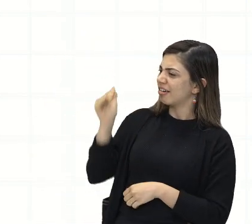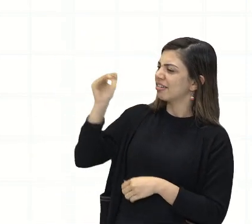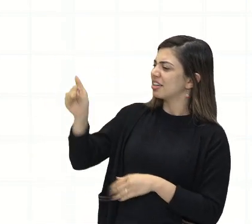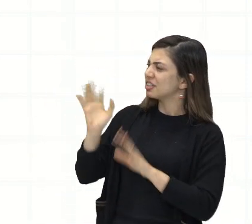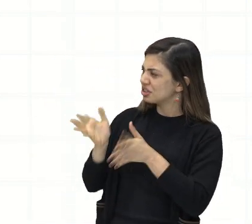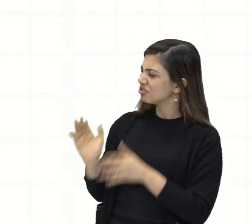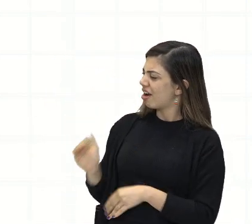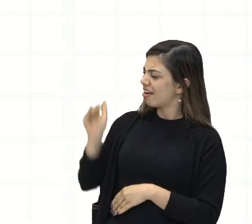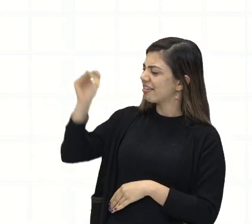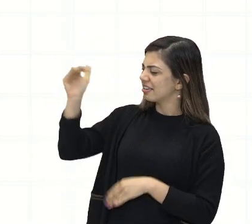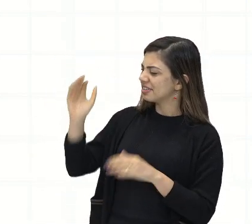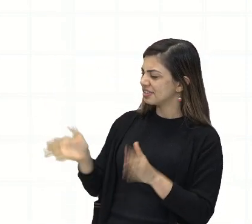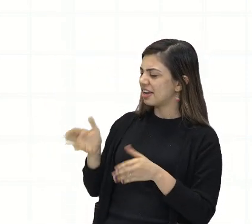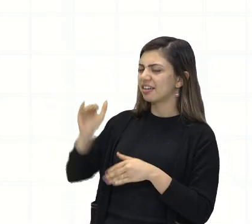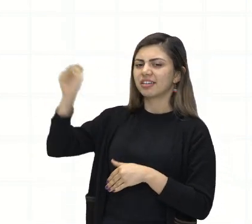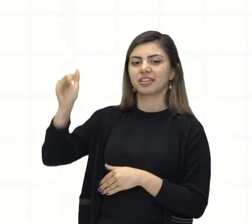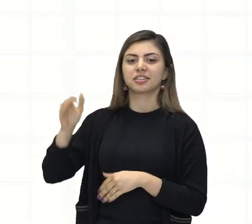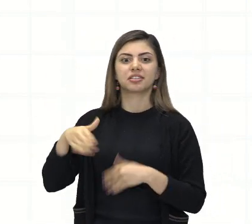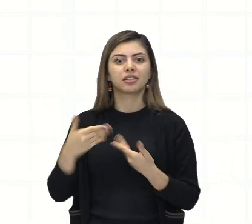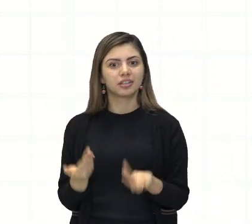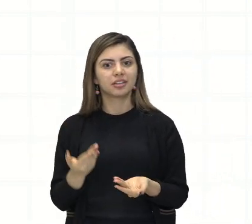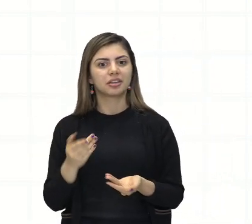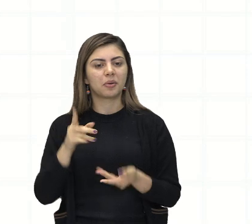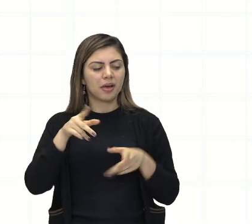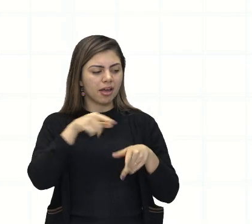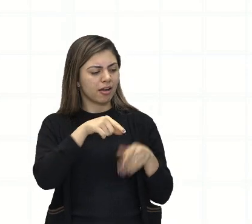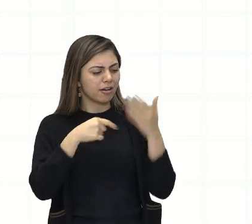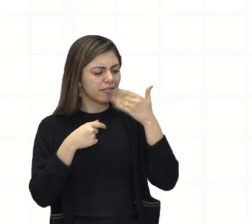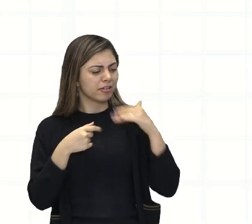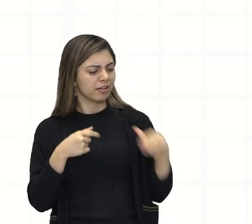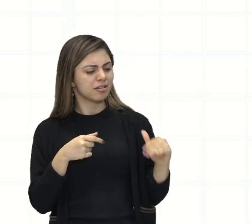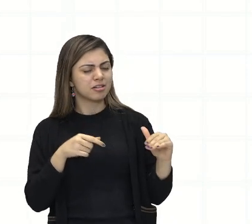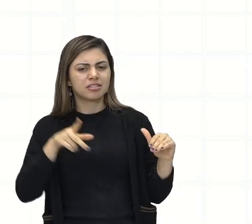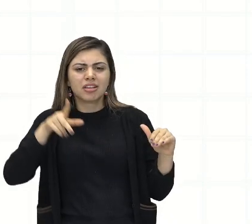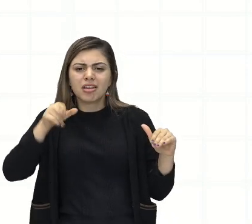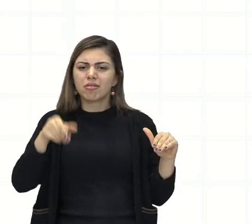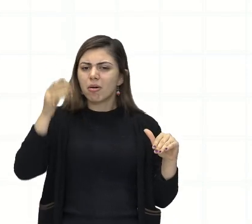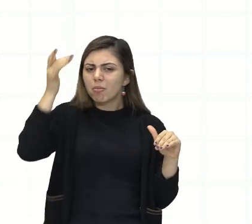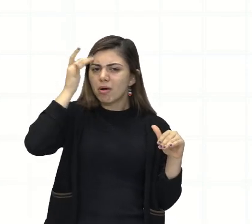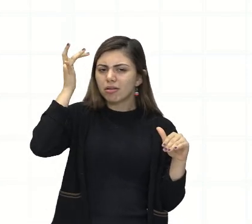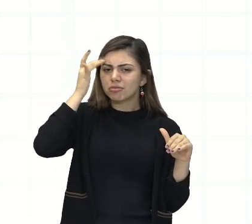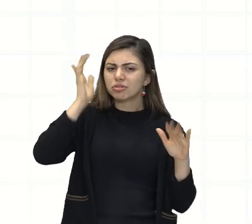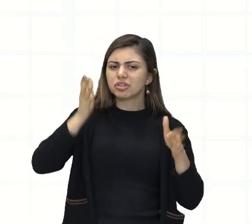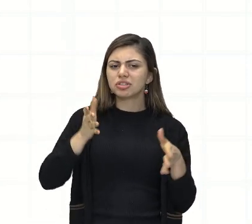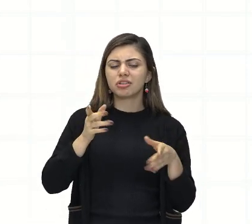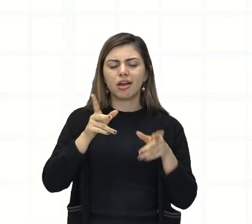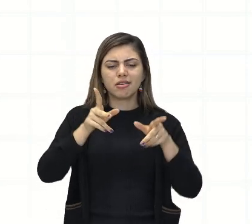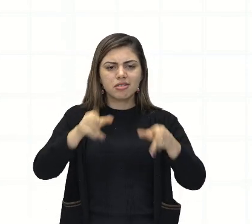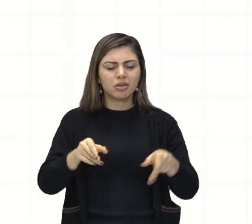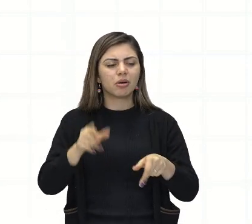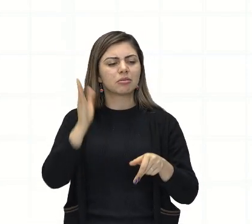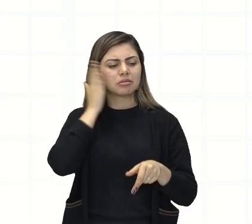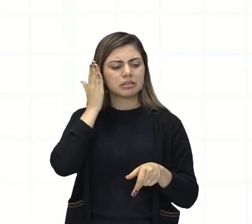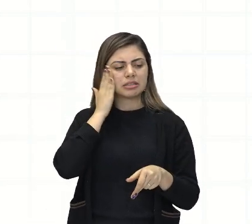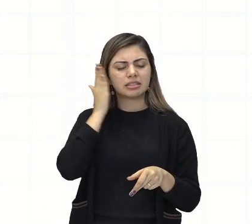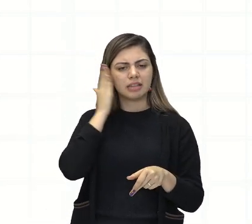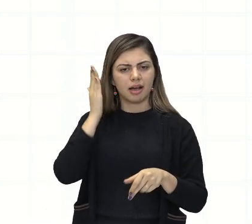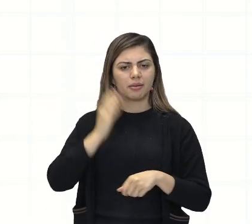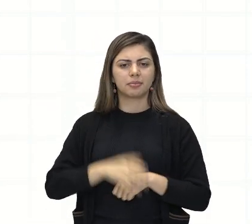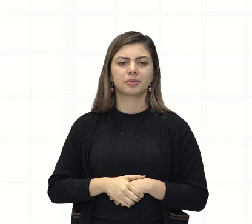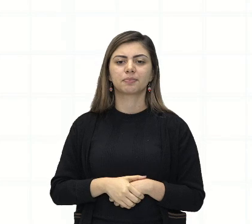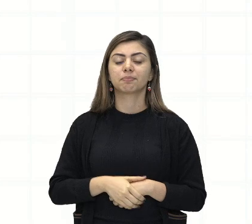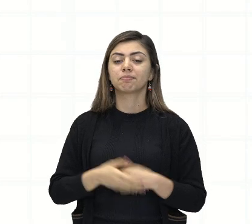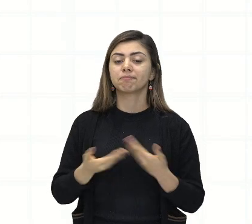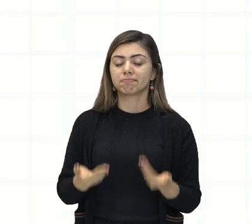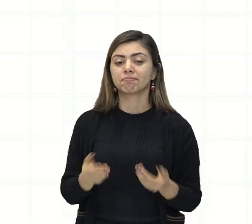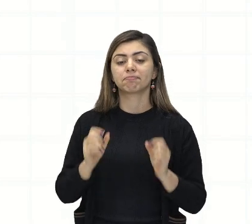aí tem um quê quase que de adulta, né? Como se estivesse ali controlando alguma coisa, como se precisasse. E